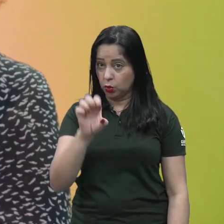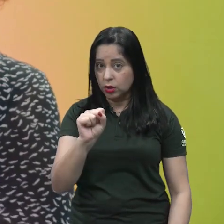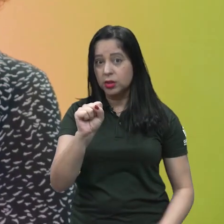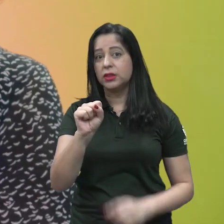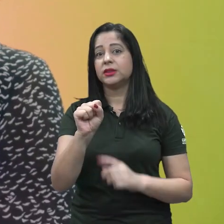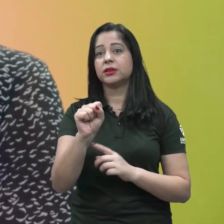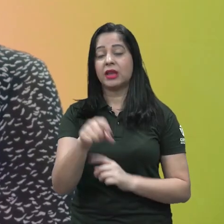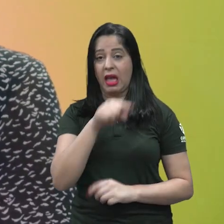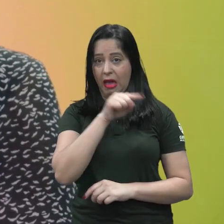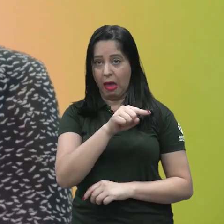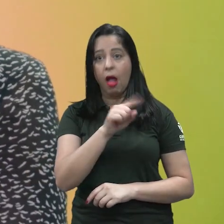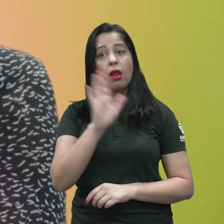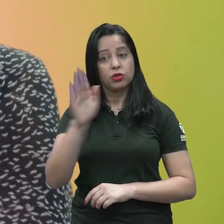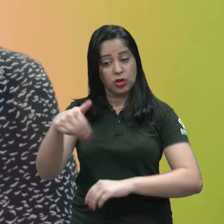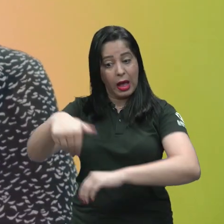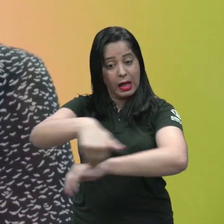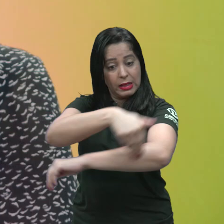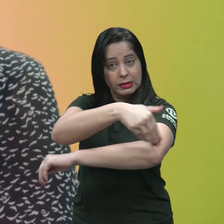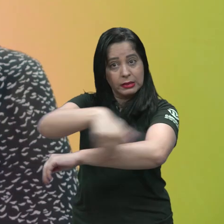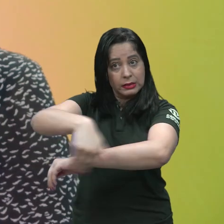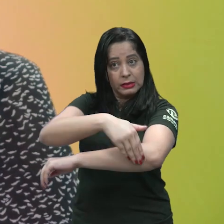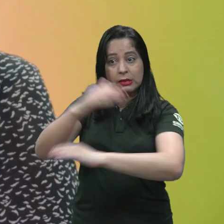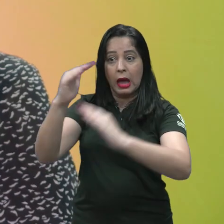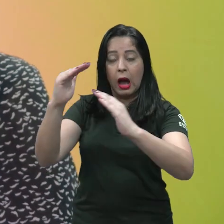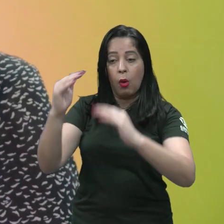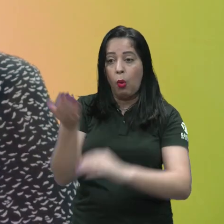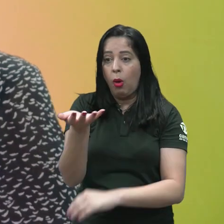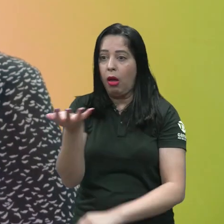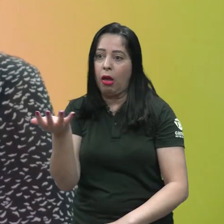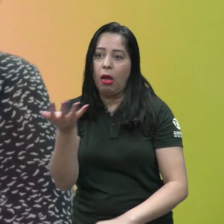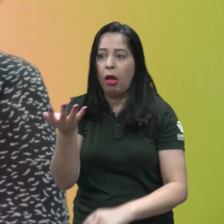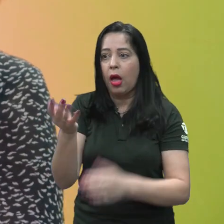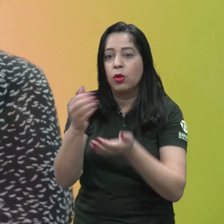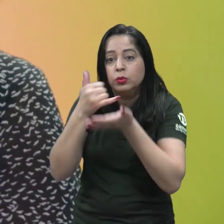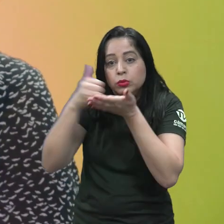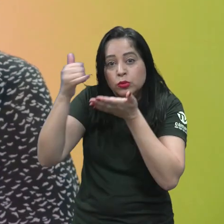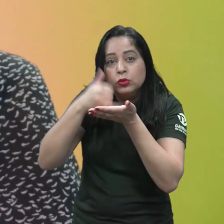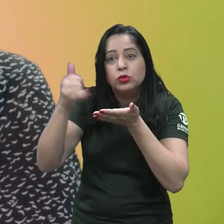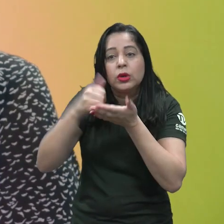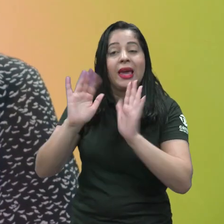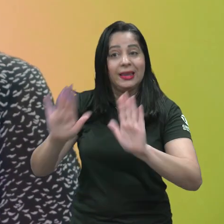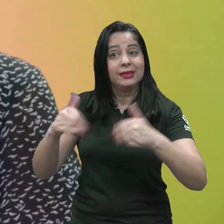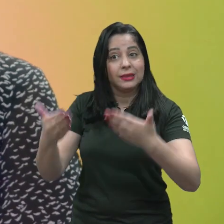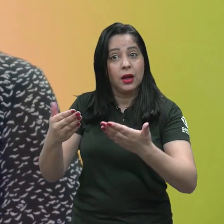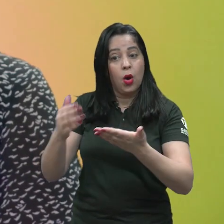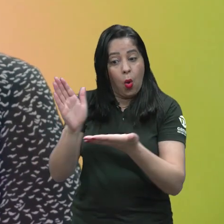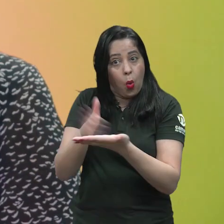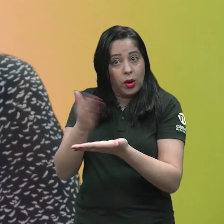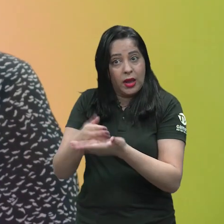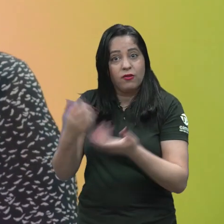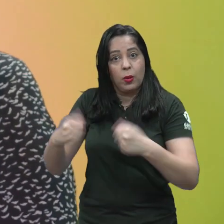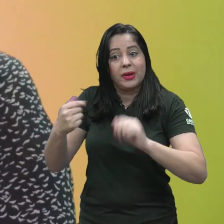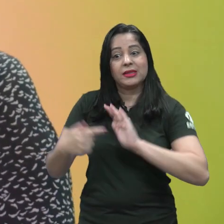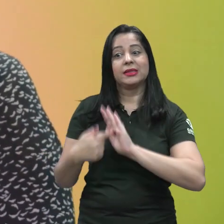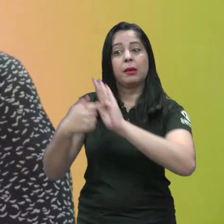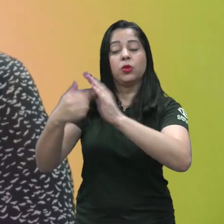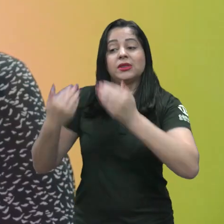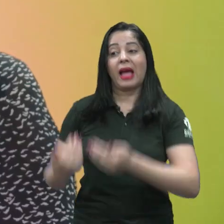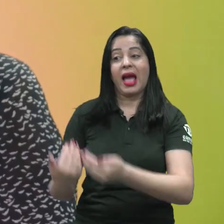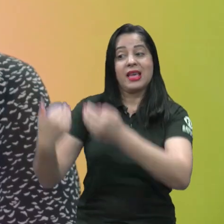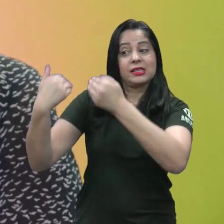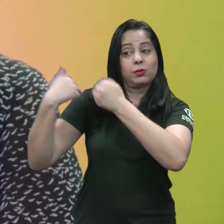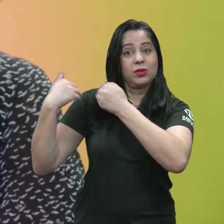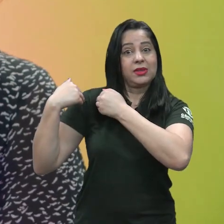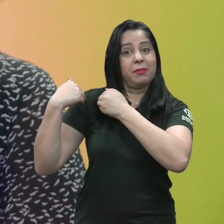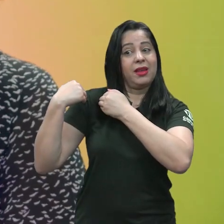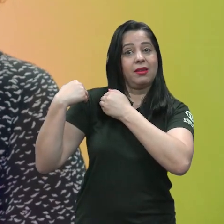que, então, focamos no livro é mostrar que a responsabilidade ela é coletiva, ela não é individual.